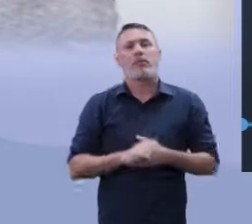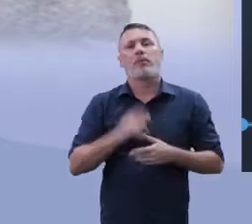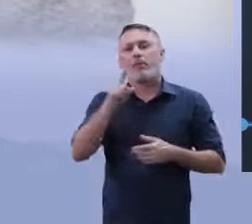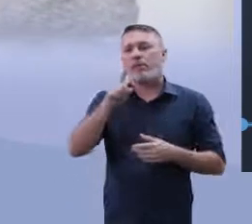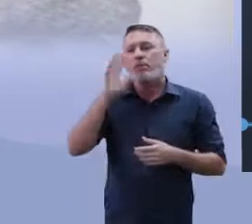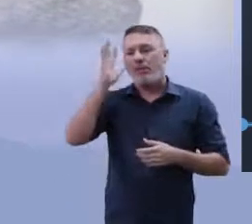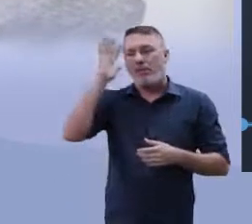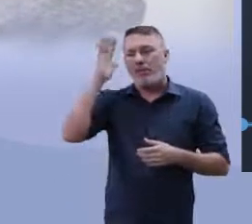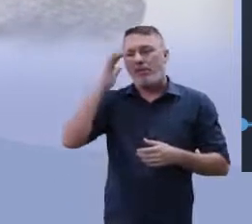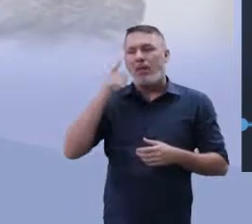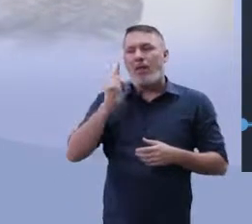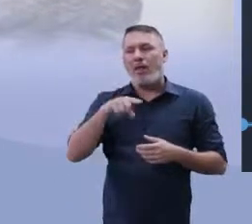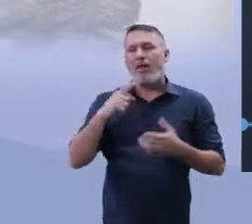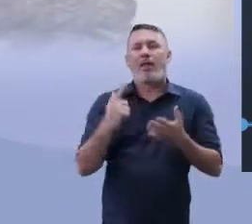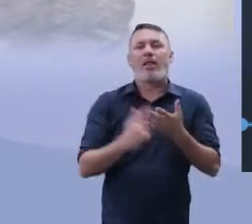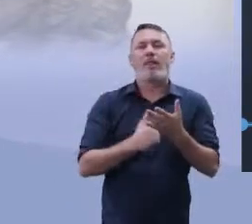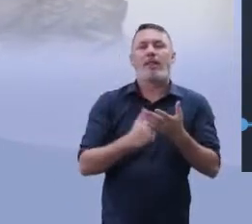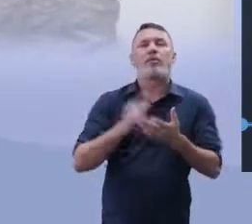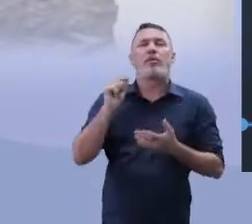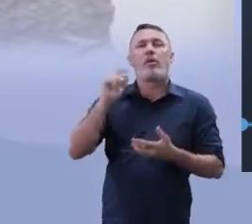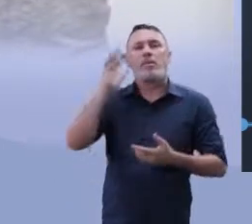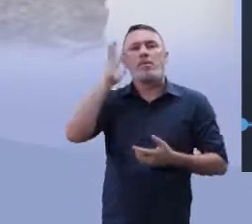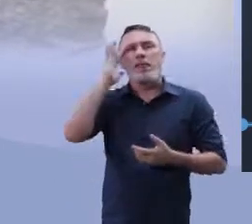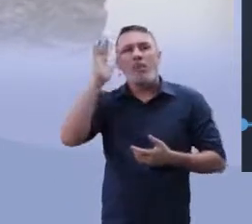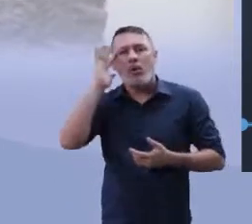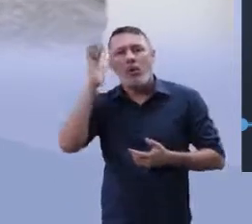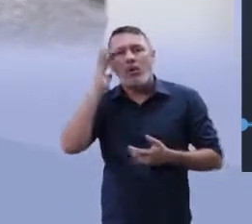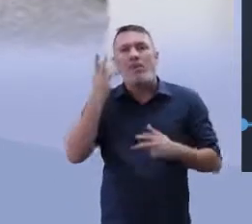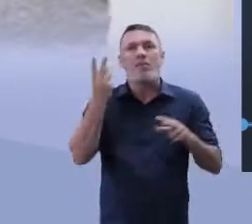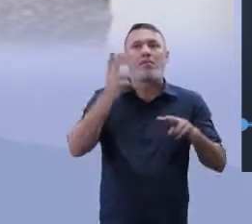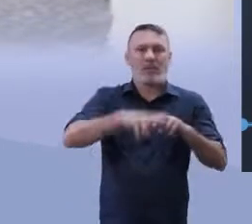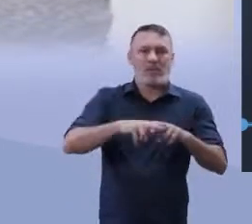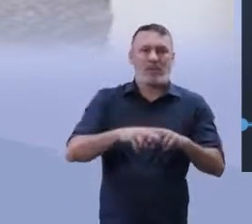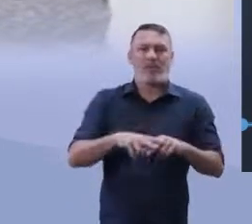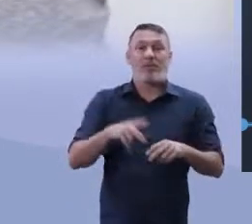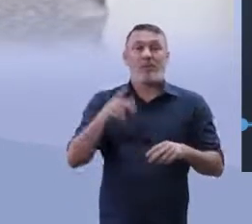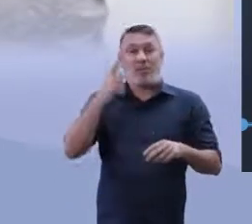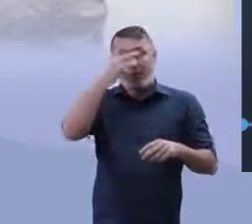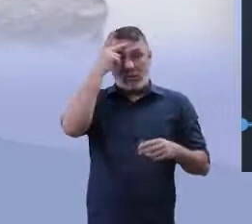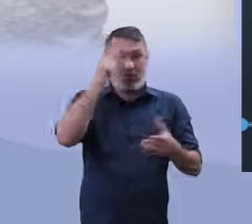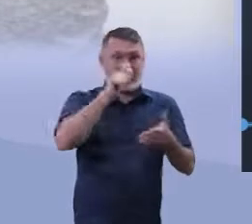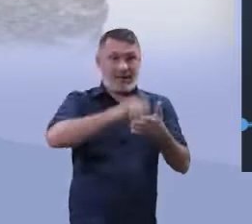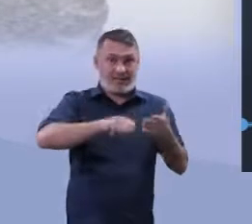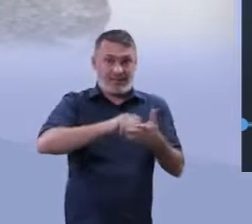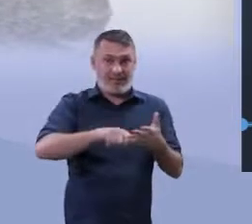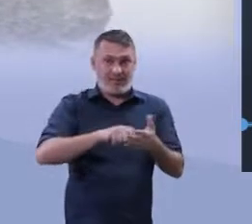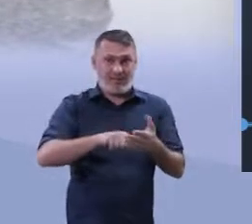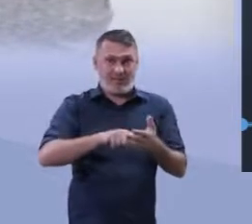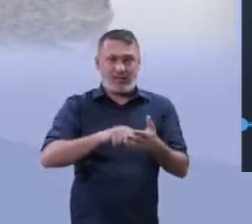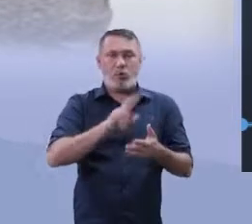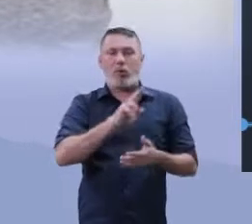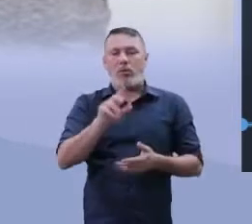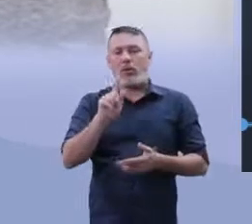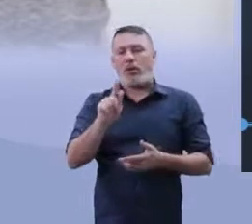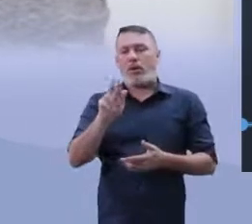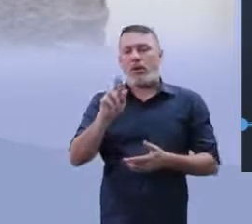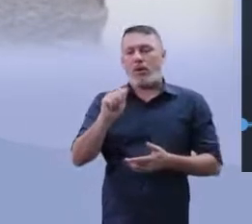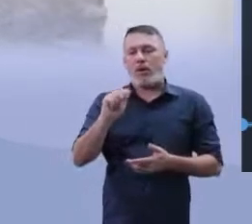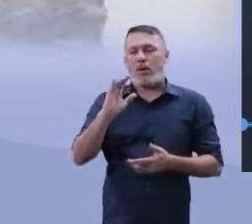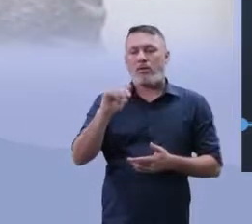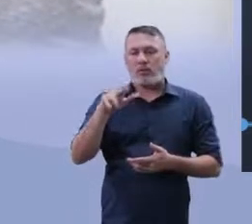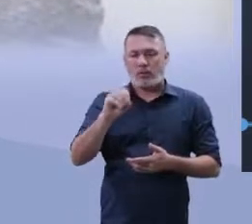vamos imaginar ali o Memórias do Cárcere. Graciliano Ramos ele foi preso, no período do Estado Novo, e ali